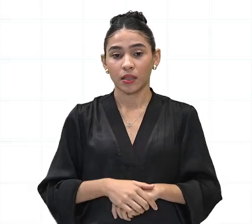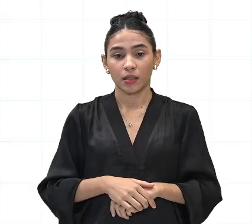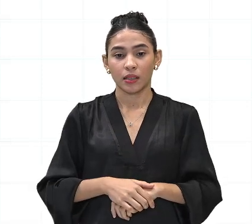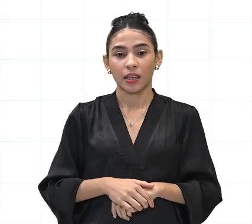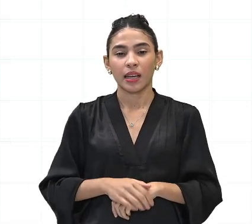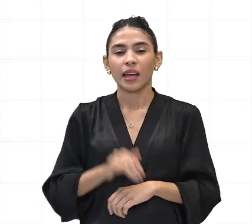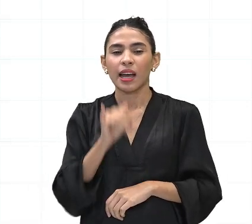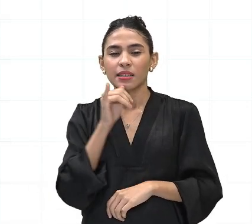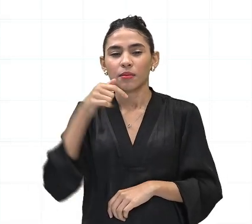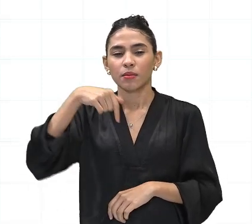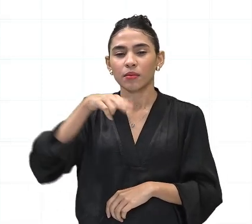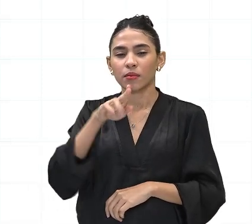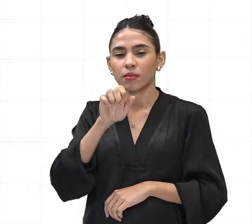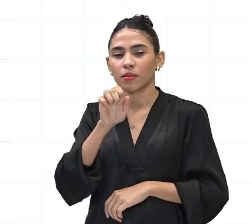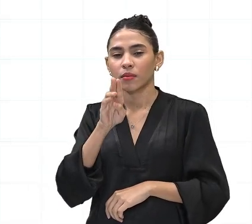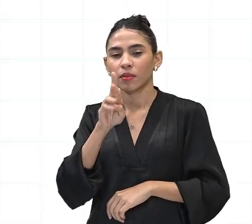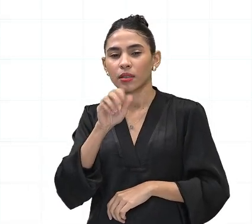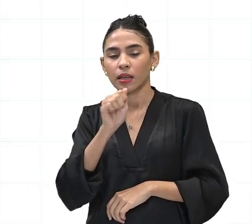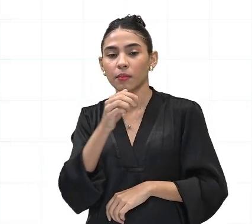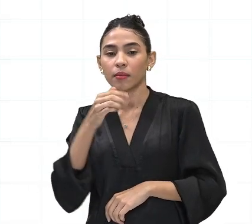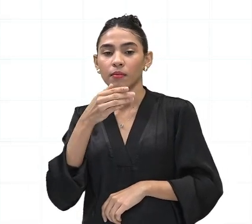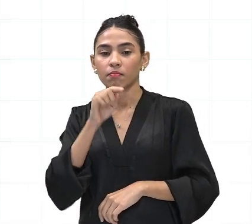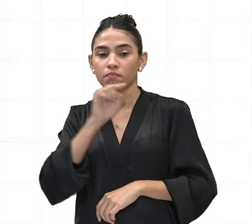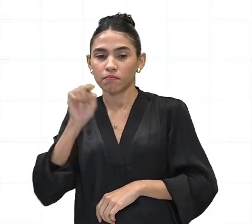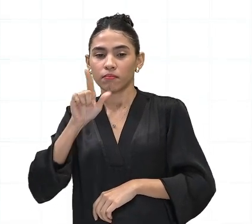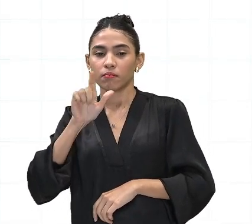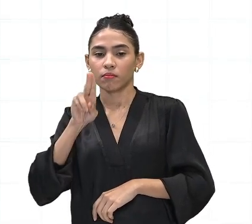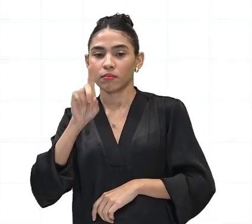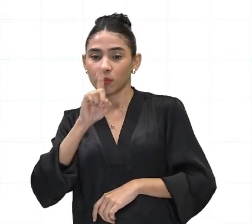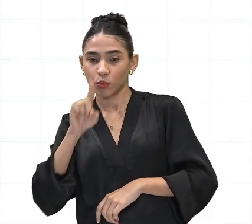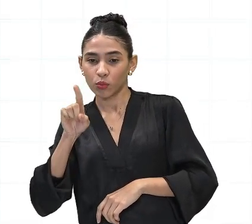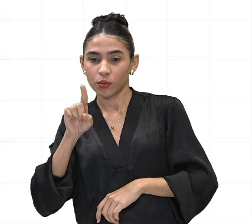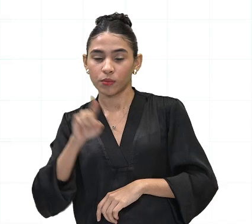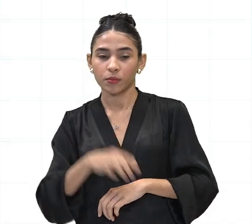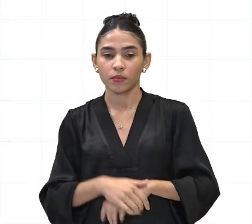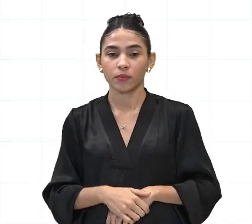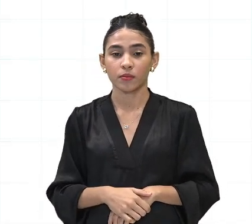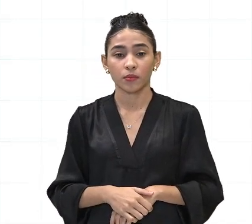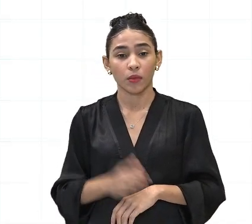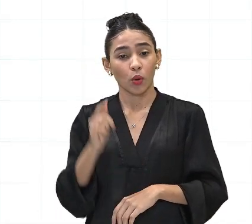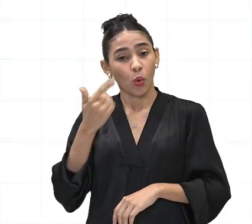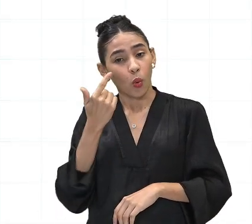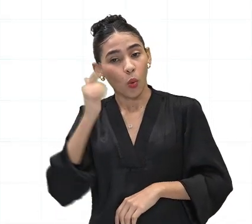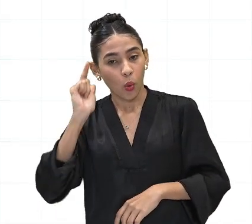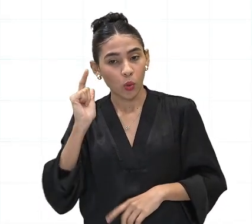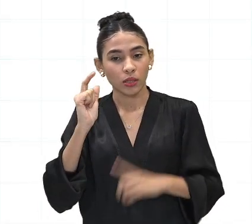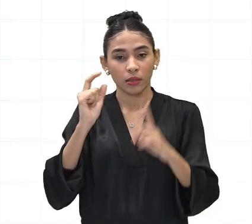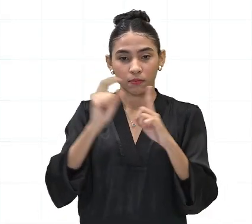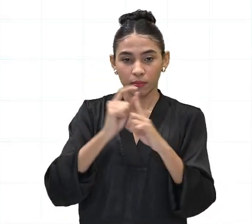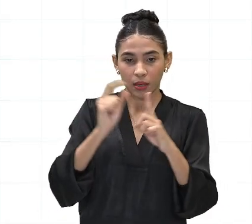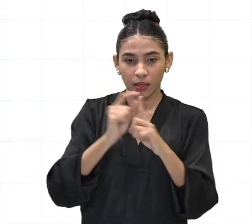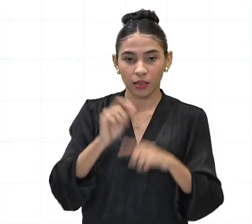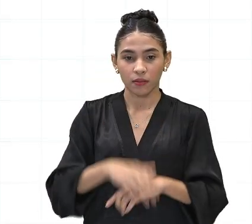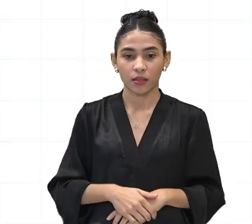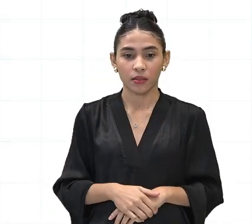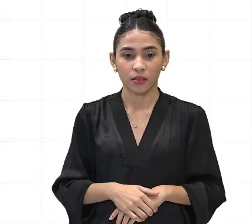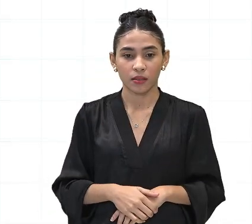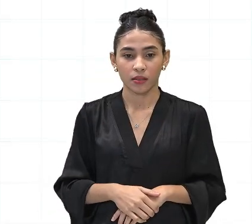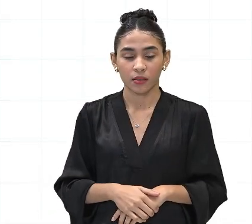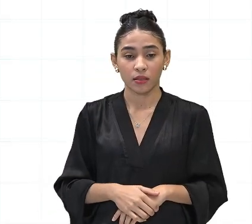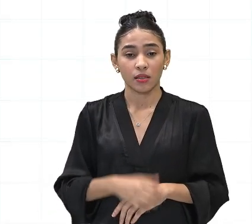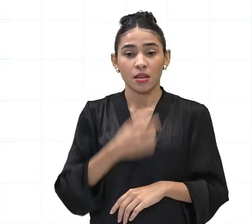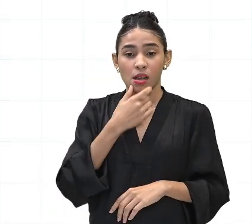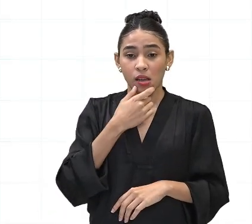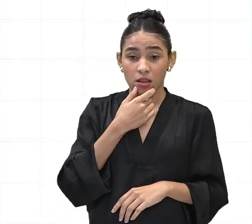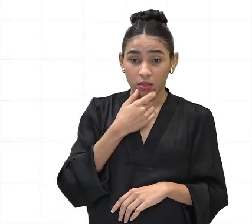espécie de tradução ali da palavra. Outra aqui, affair, que já vem lá do inglês, não tem